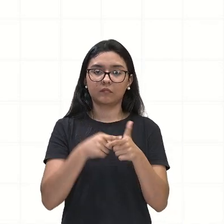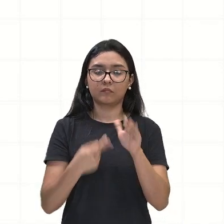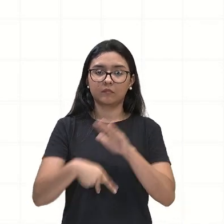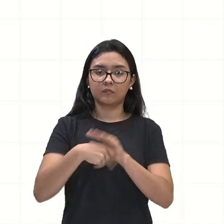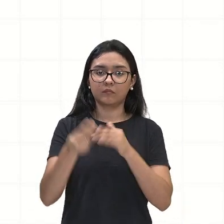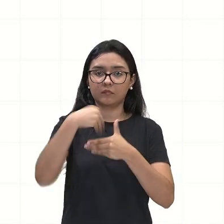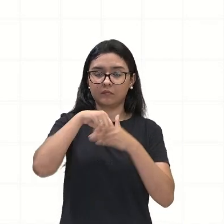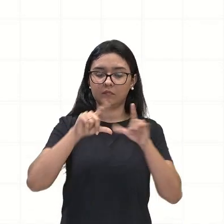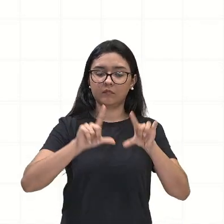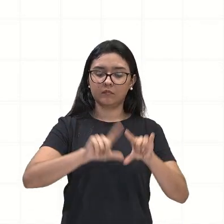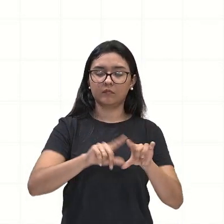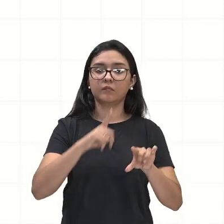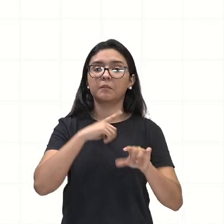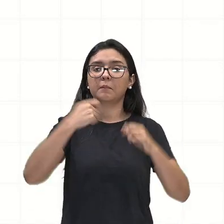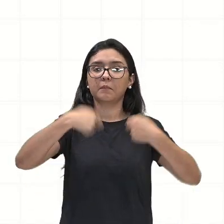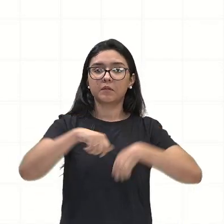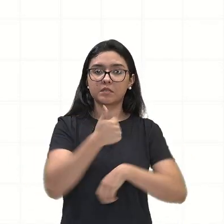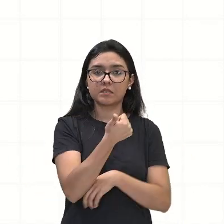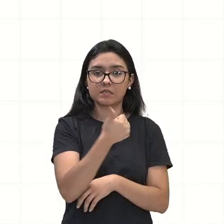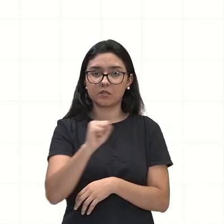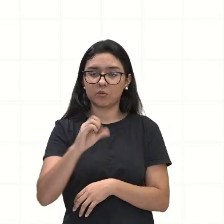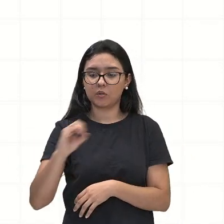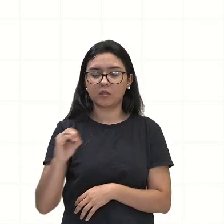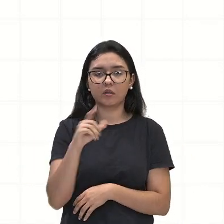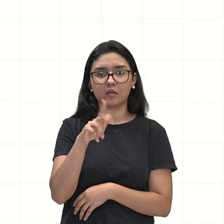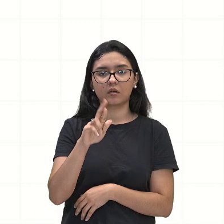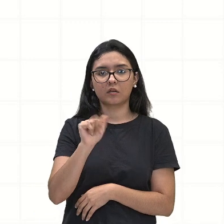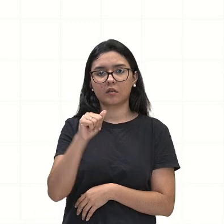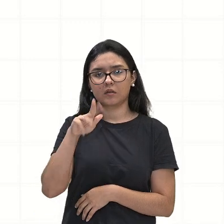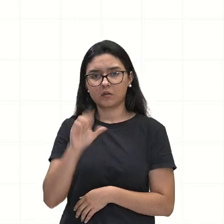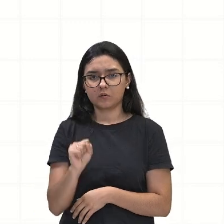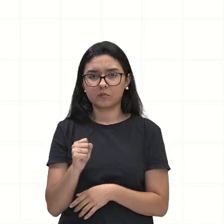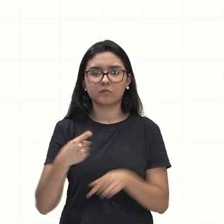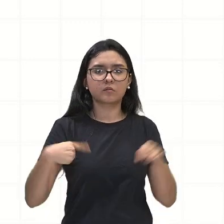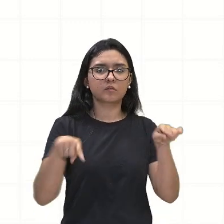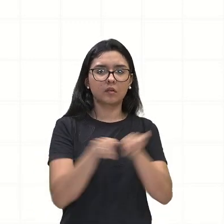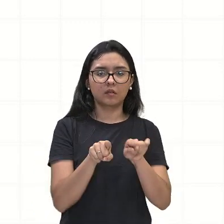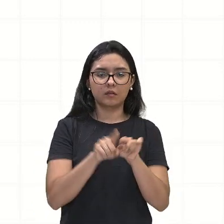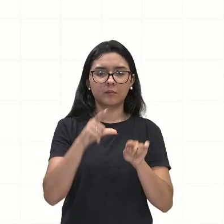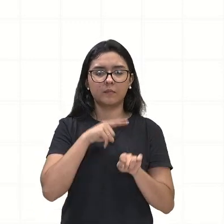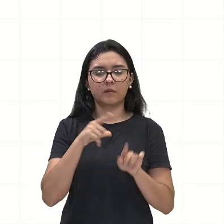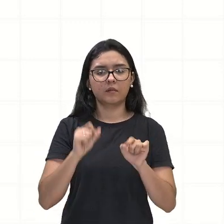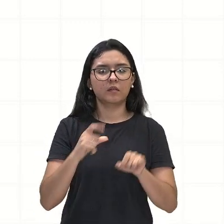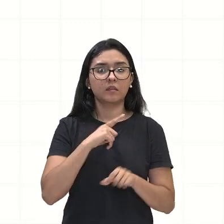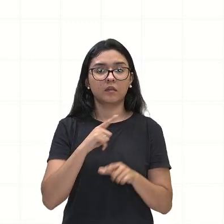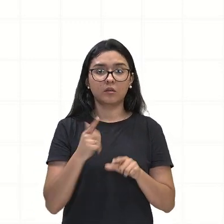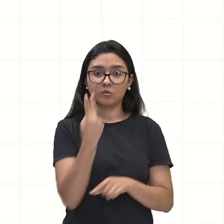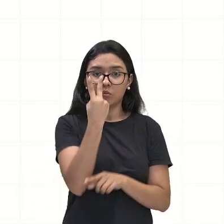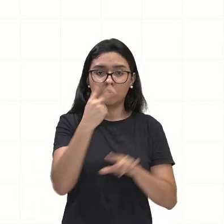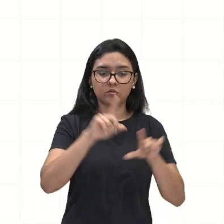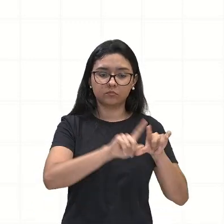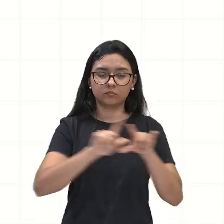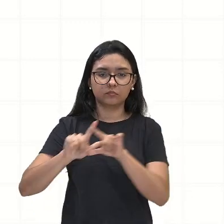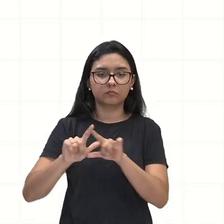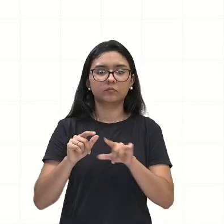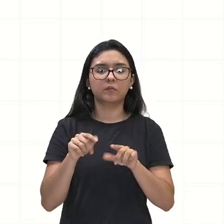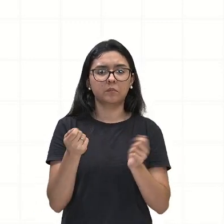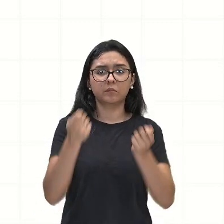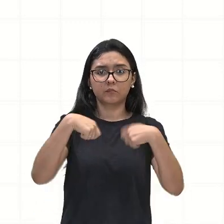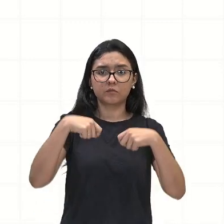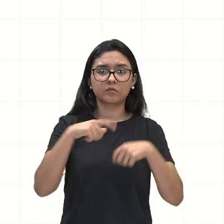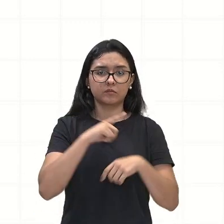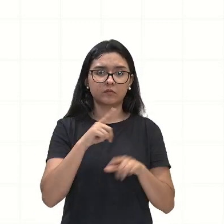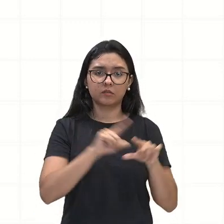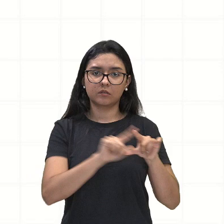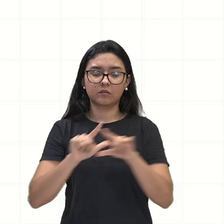triângulo tem que ser igual a 180 graus. E aí ele fala, eu já tenho dois triângulos, né? É possível que eu tenha